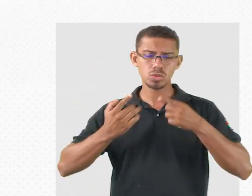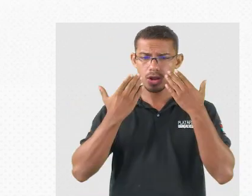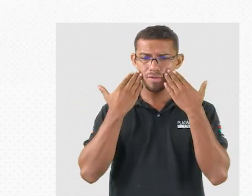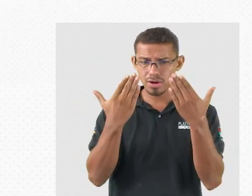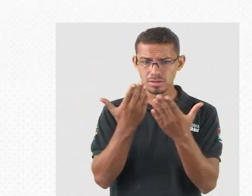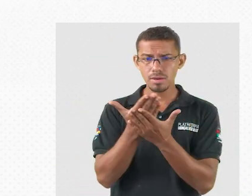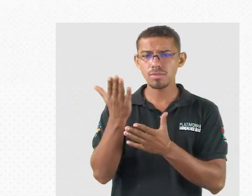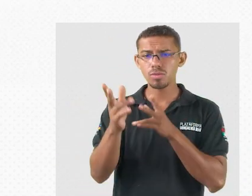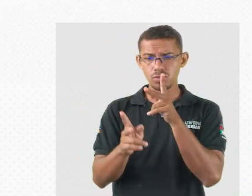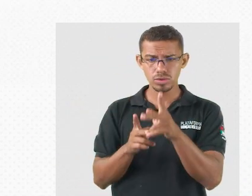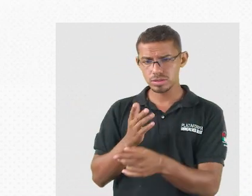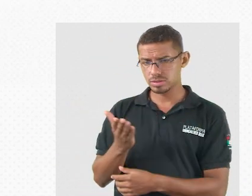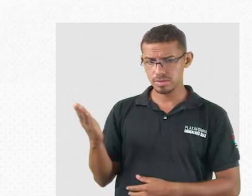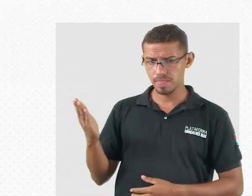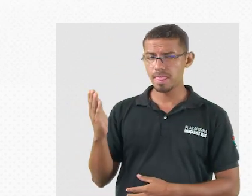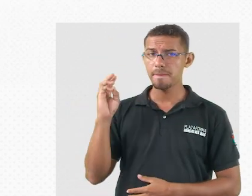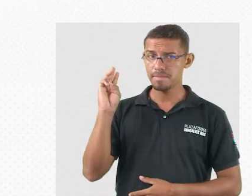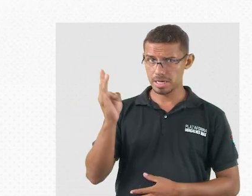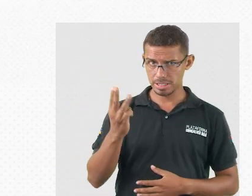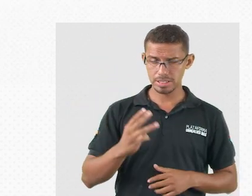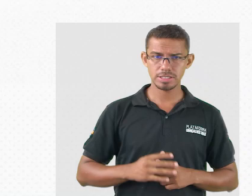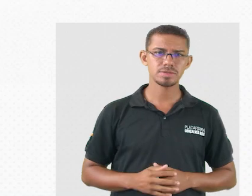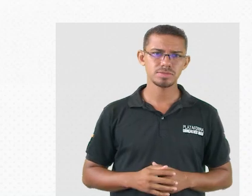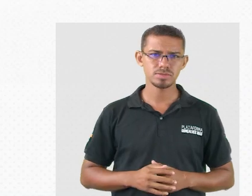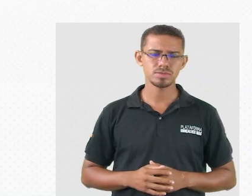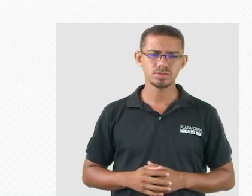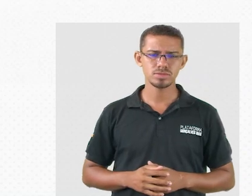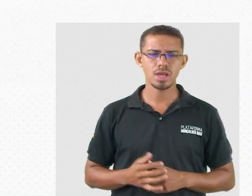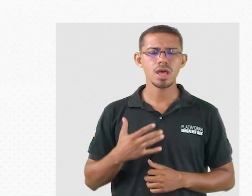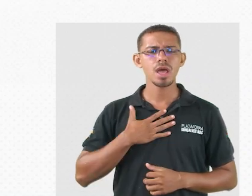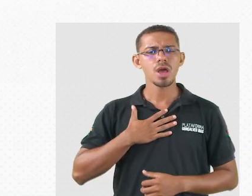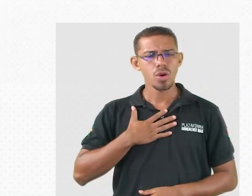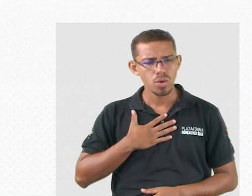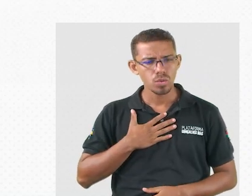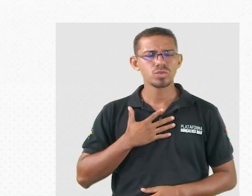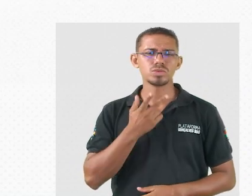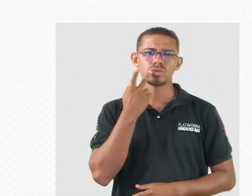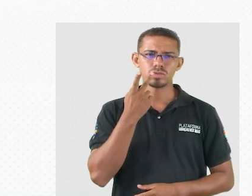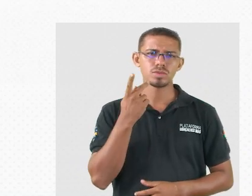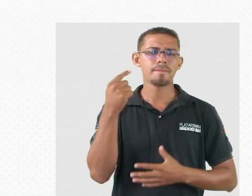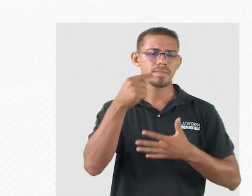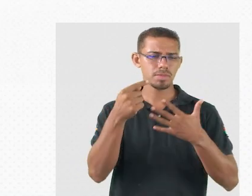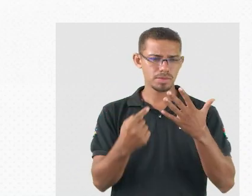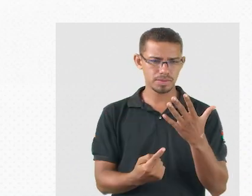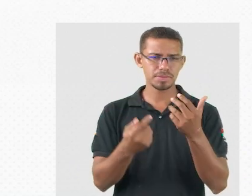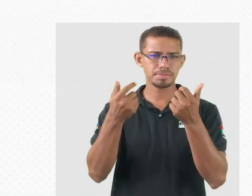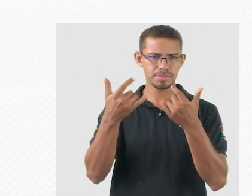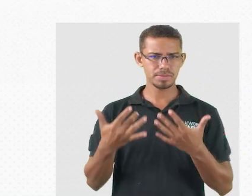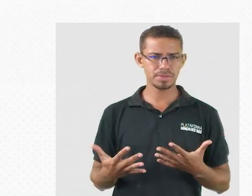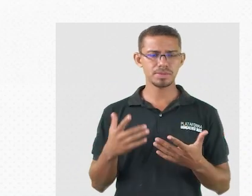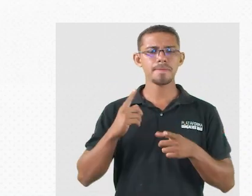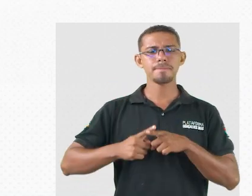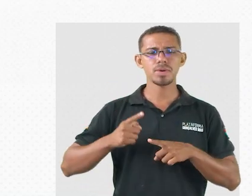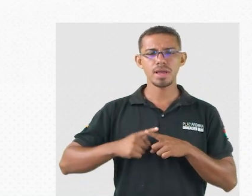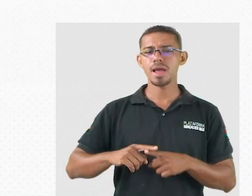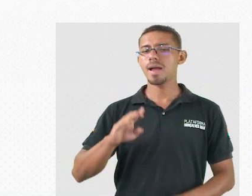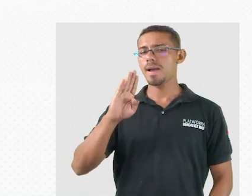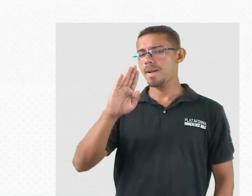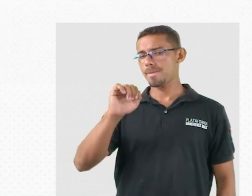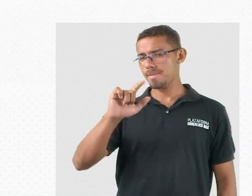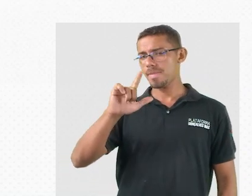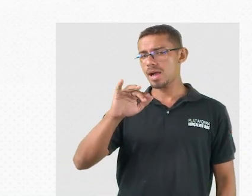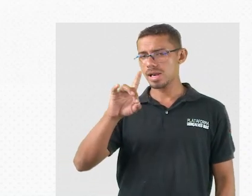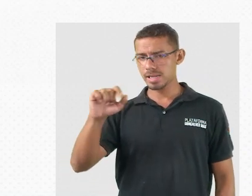pela população maranhense. Eu gosto muito de pontuar isso, porque a balaiada vai